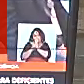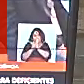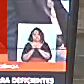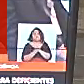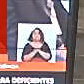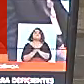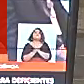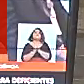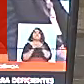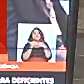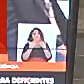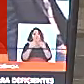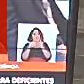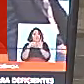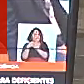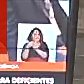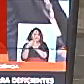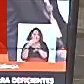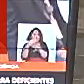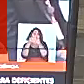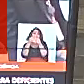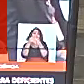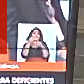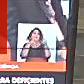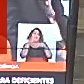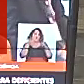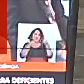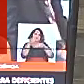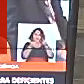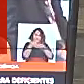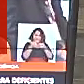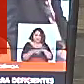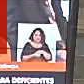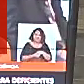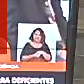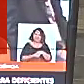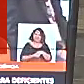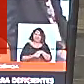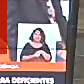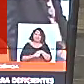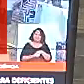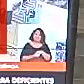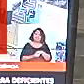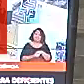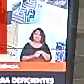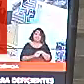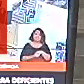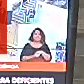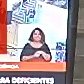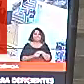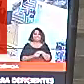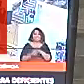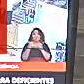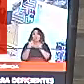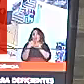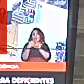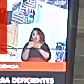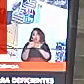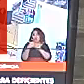carteira, da emissão da carteira. Restringe. Restringe o dia que a gente vai viajar. Restringe o dia da viagem da pessoa